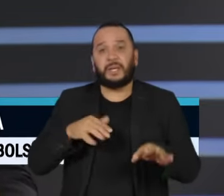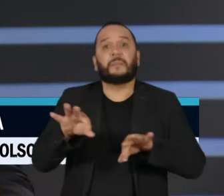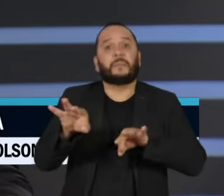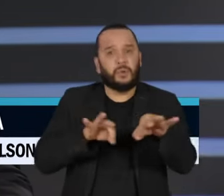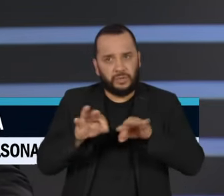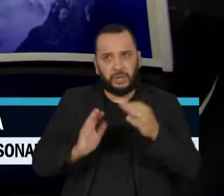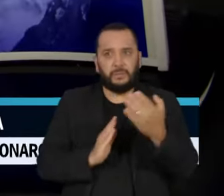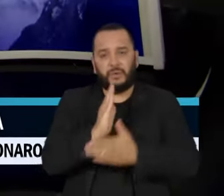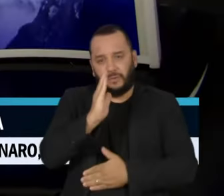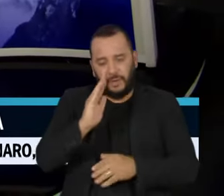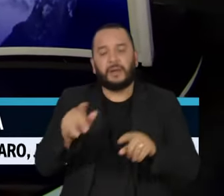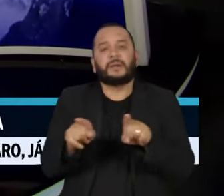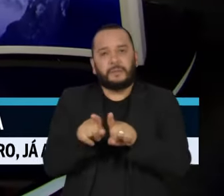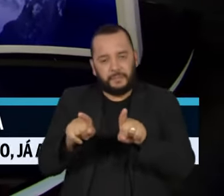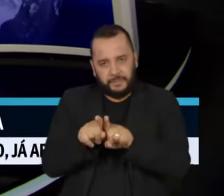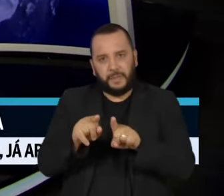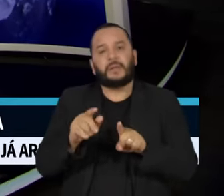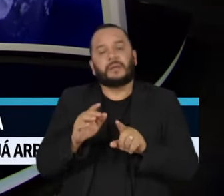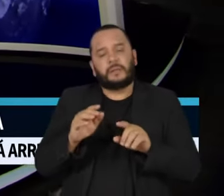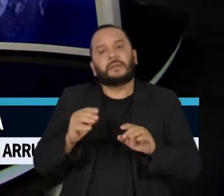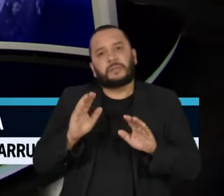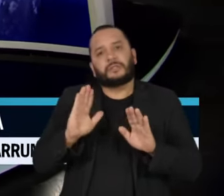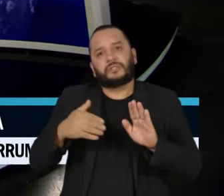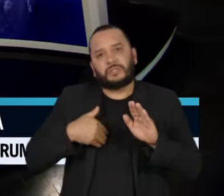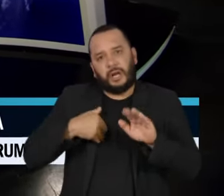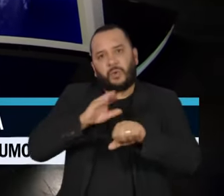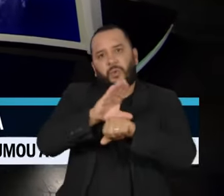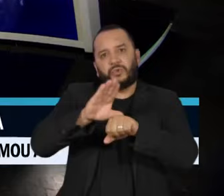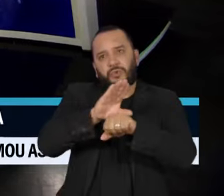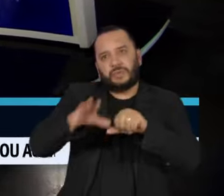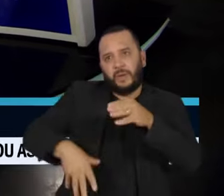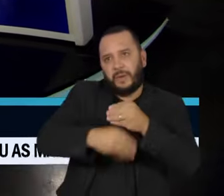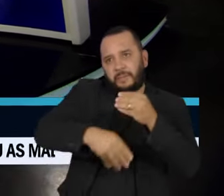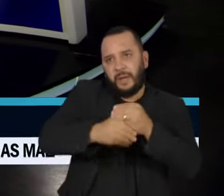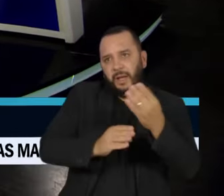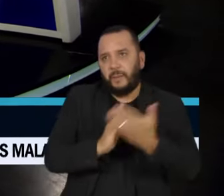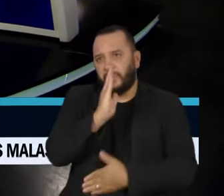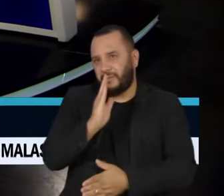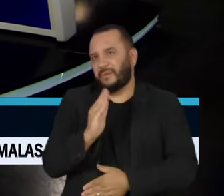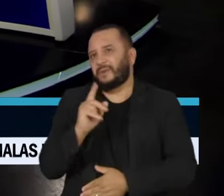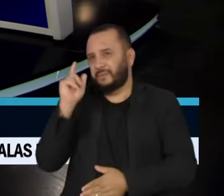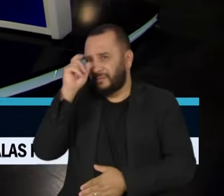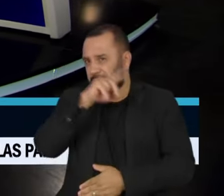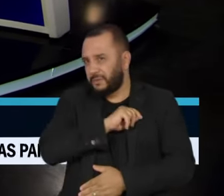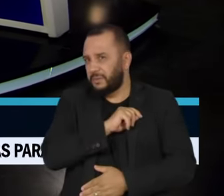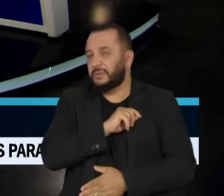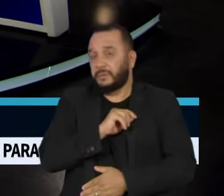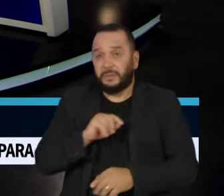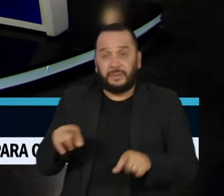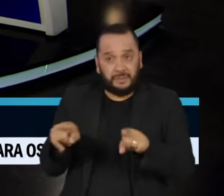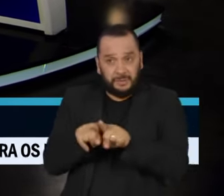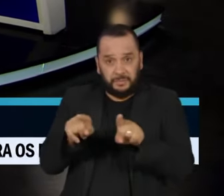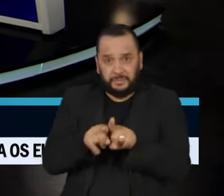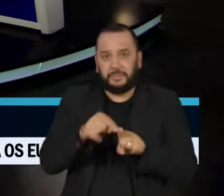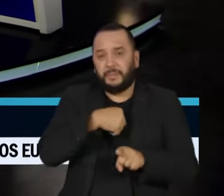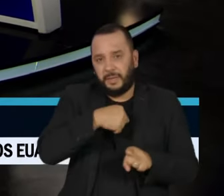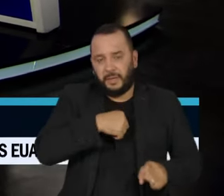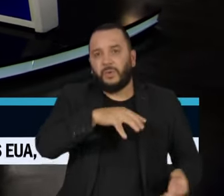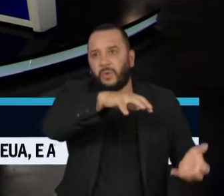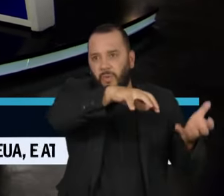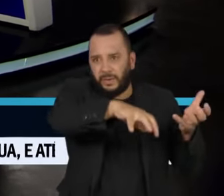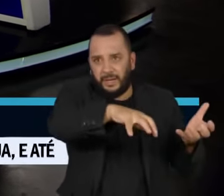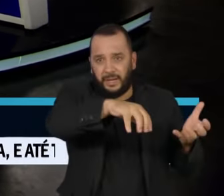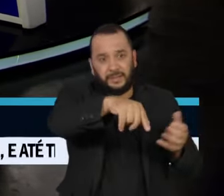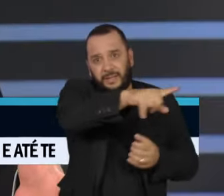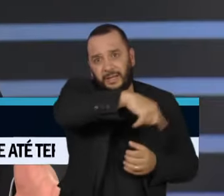emendas constitucionais. E o Lula deixou ao longo da eleição claro que ele falou assim, olha, a base no Congresso também vai ter repercussão no